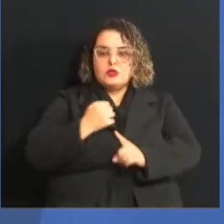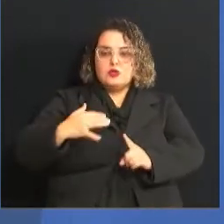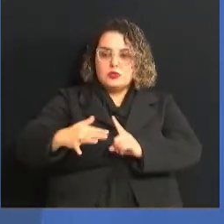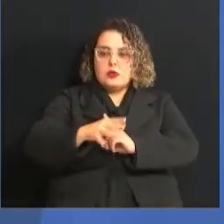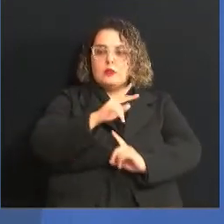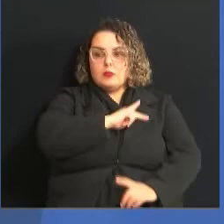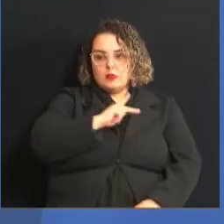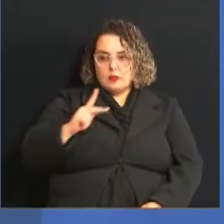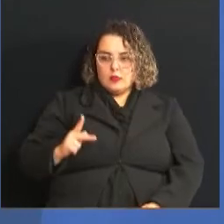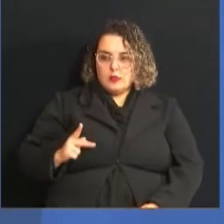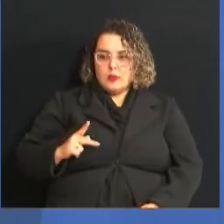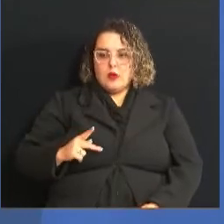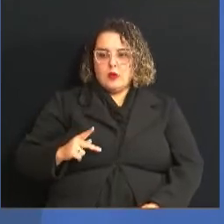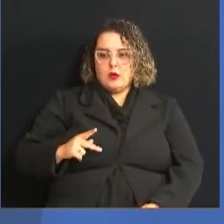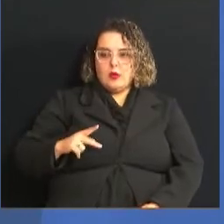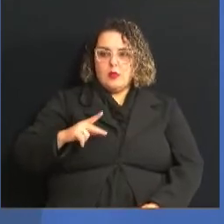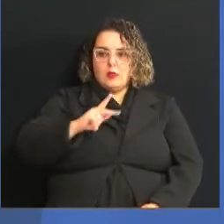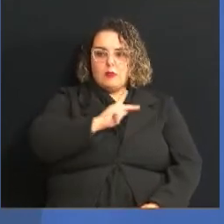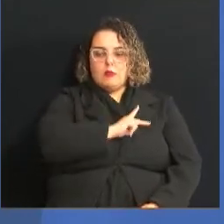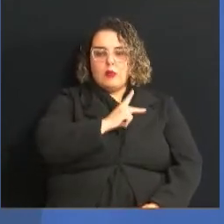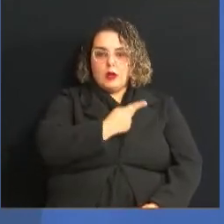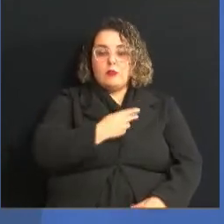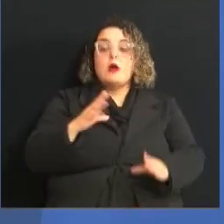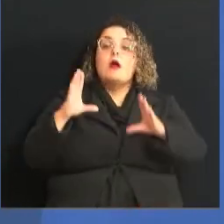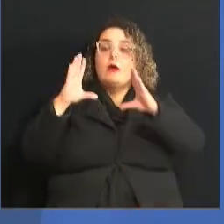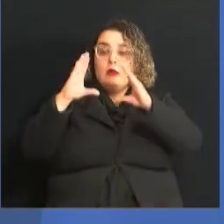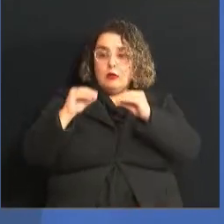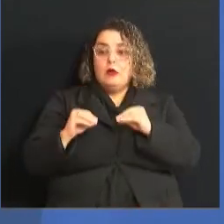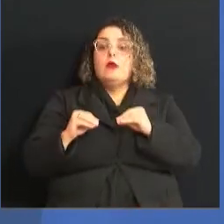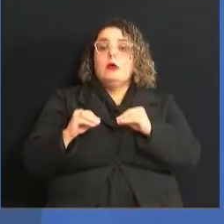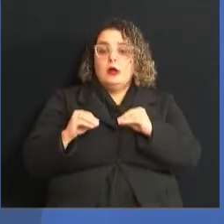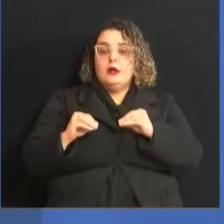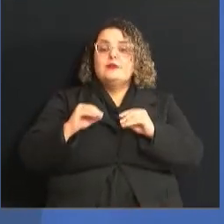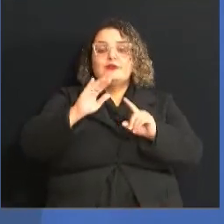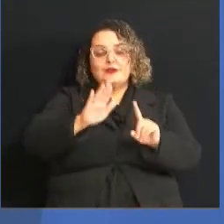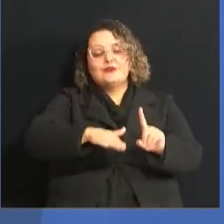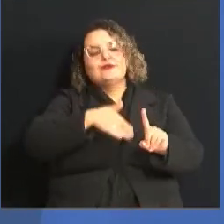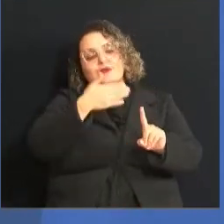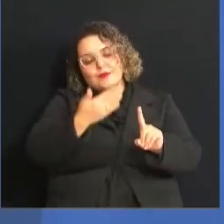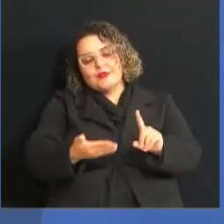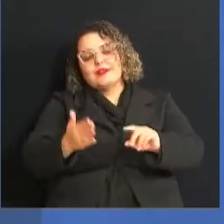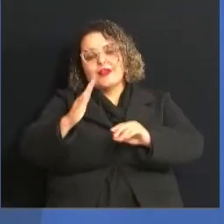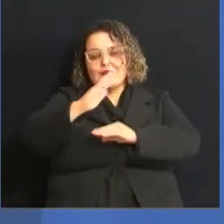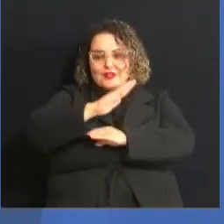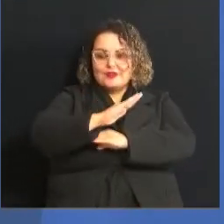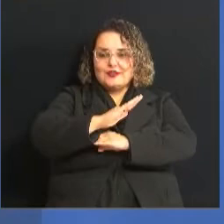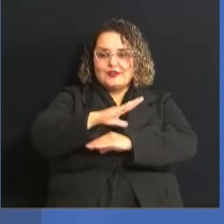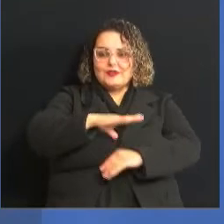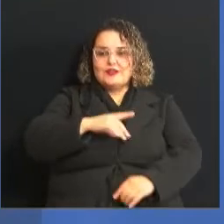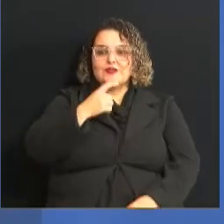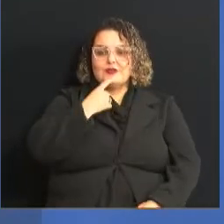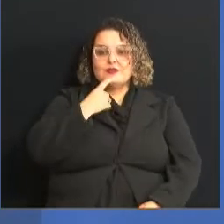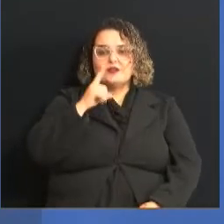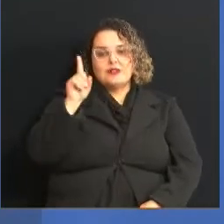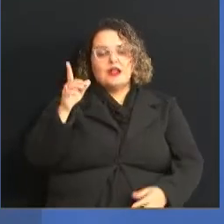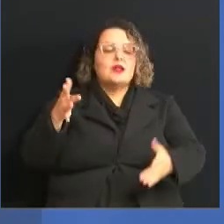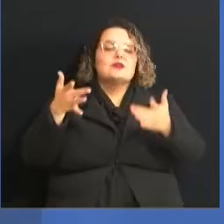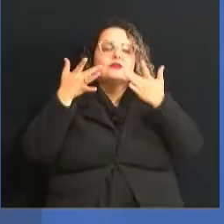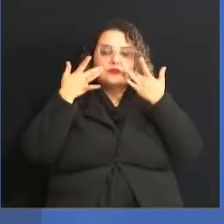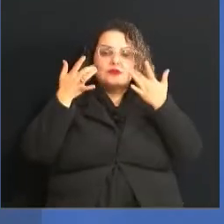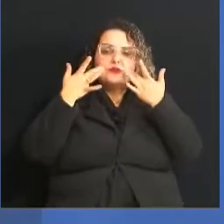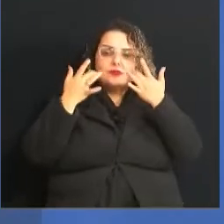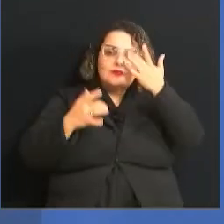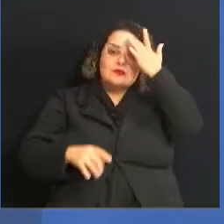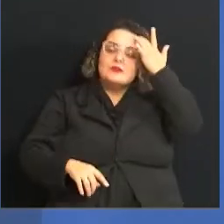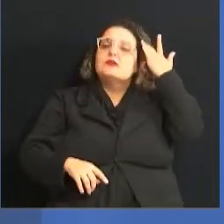vereador Paulo Haddad. E à noite é de homenagens da Câmara Municipal de Campinas, lá no Teatro Bento Quirino. A